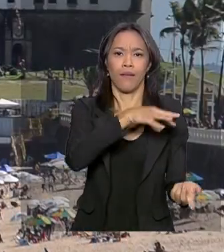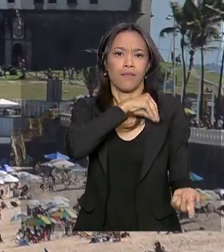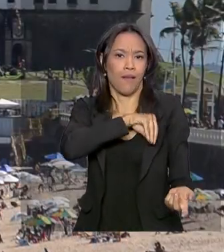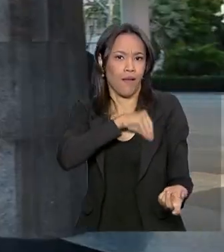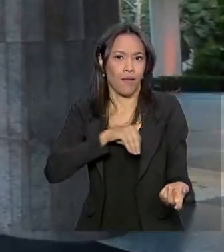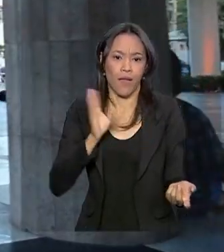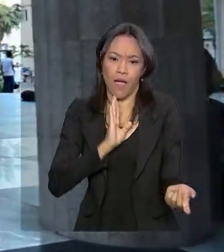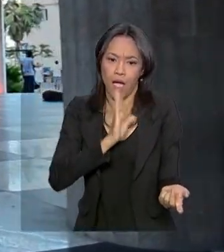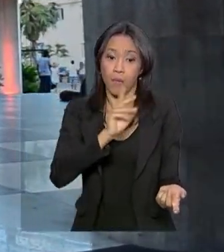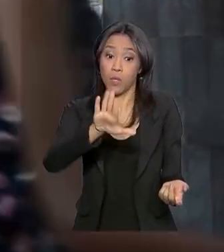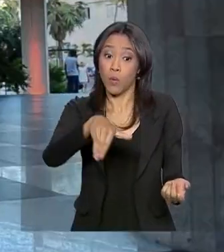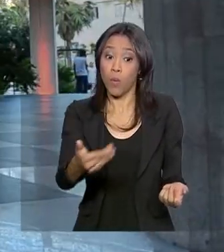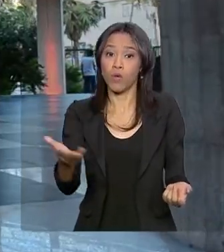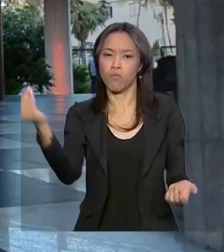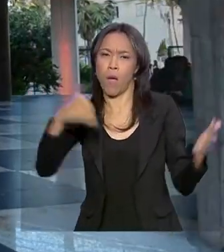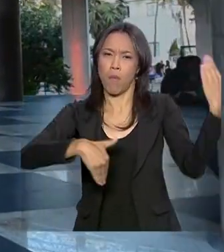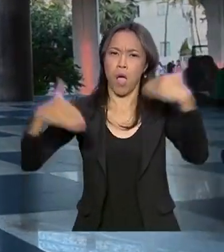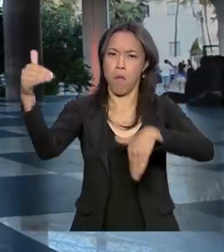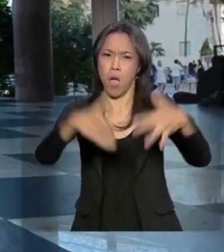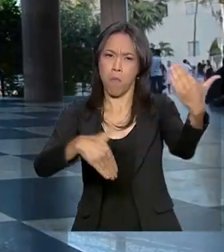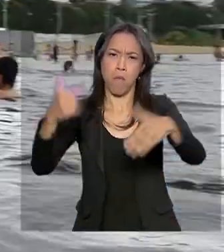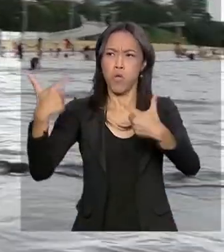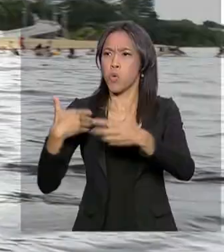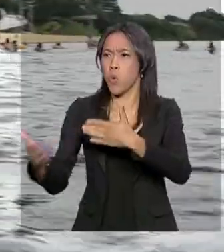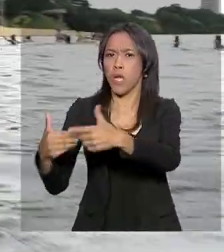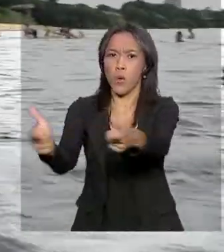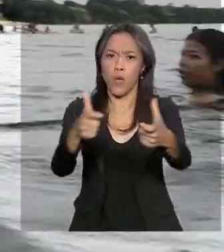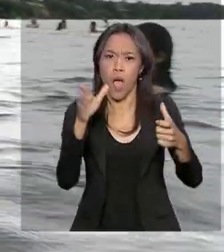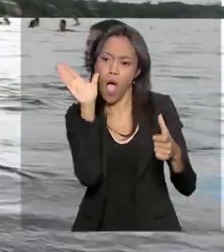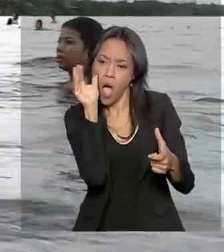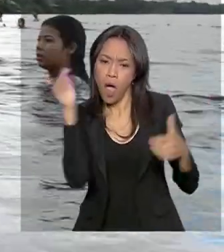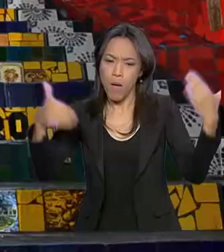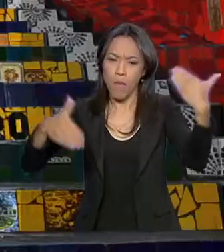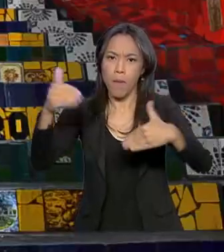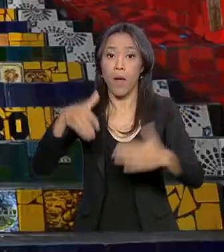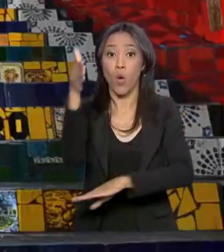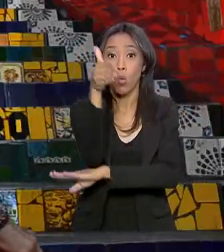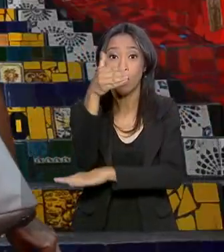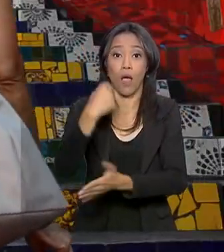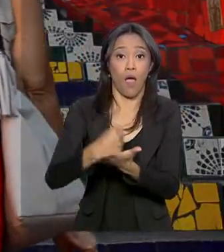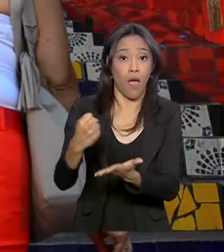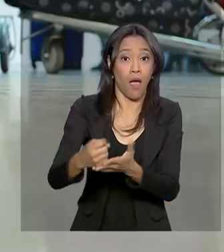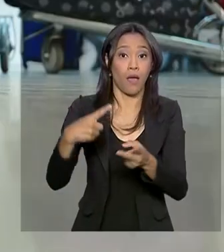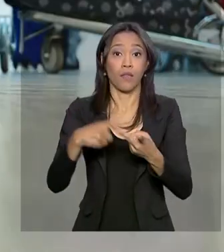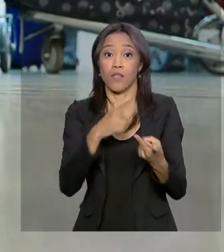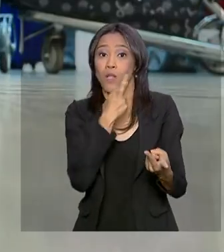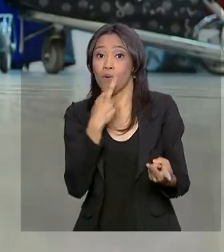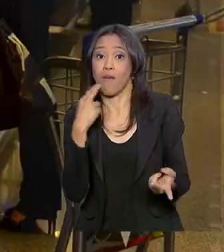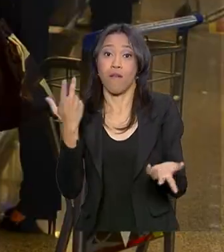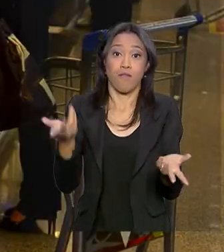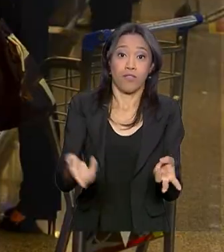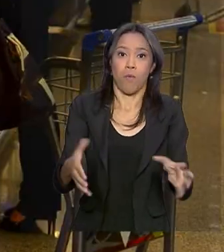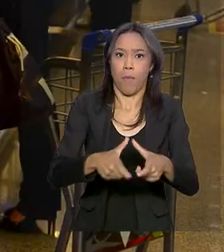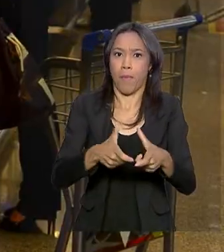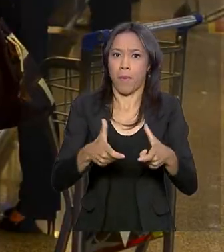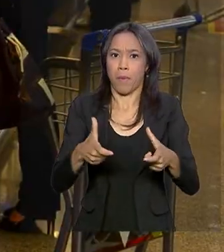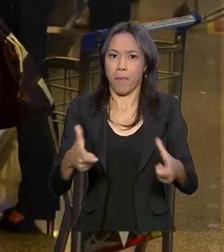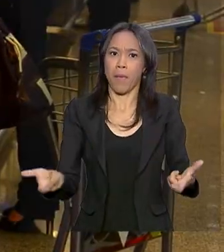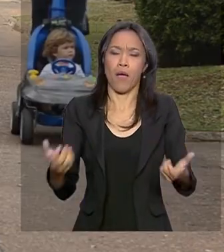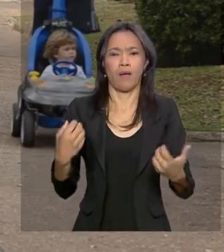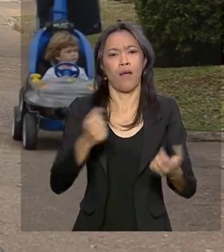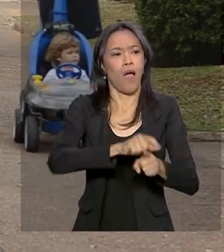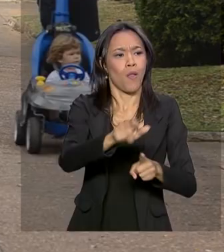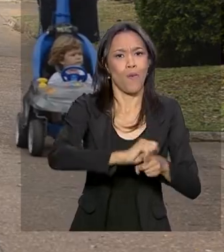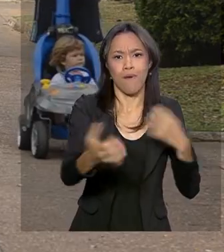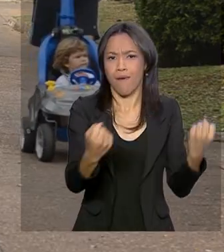Quando você aumenta o número de turistas em algum local, o hotel contrata, o restaurante contrata, as locadoras alugam mais carros,